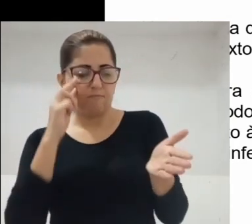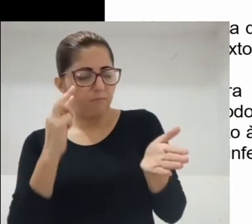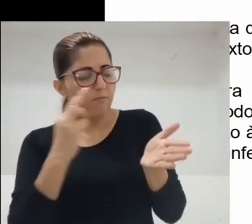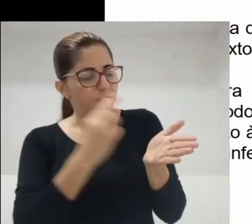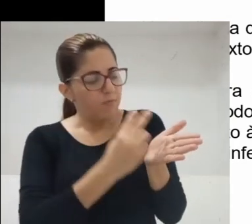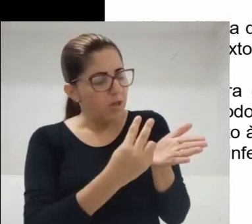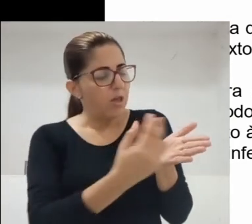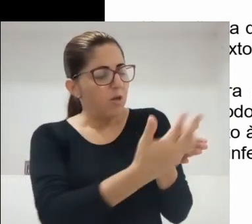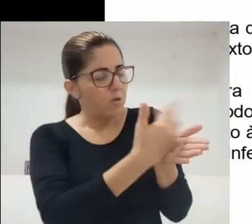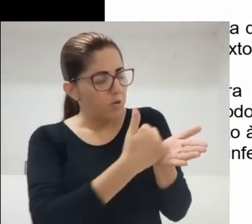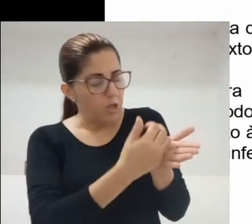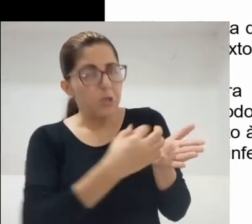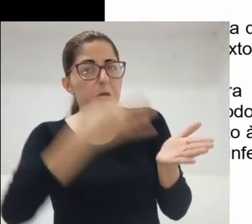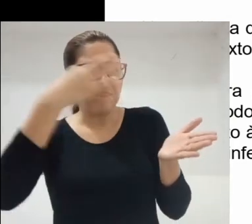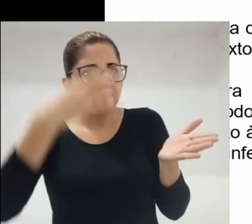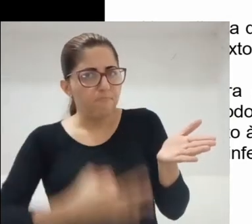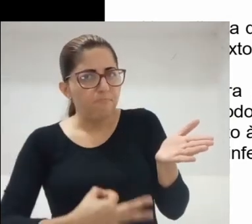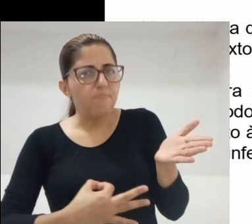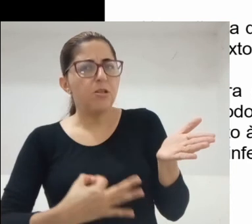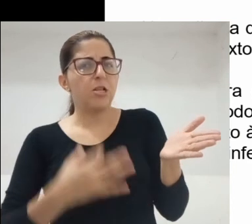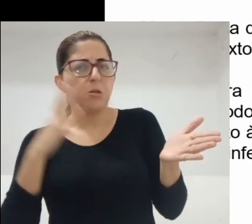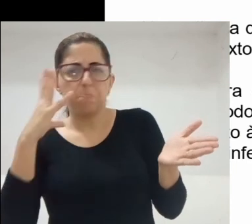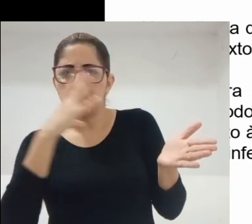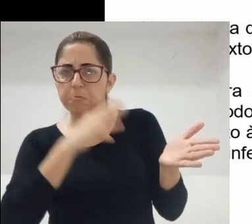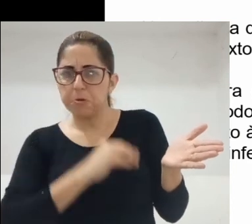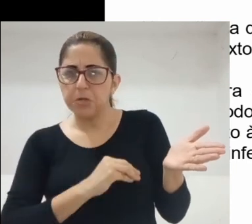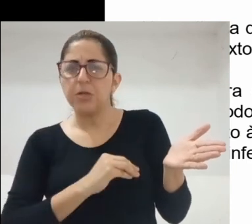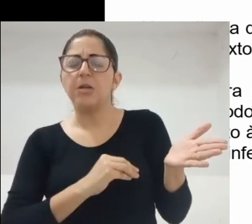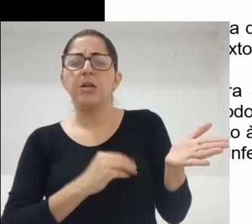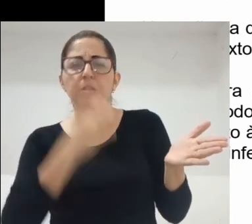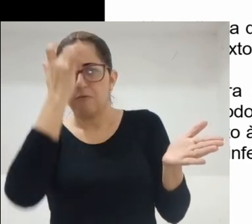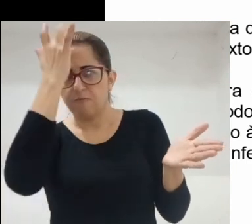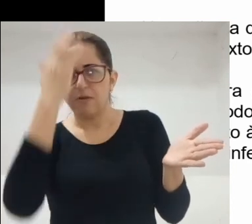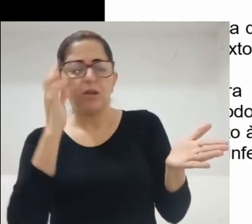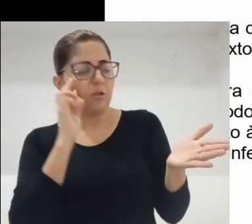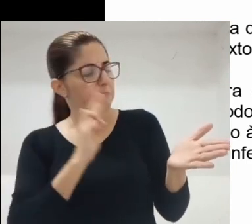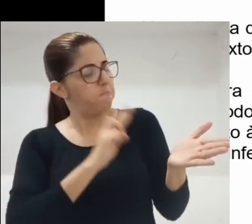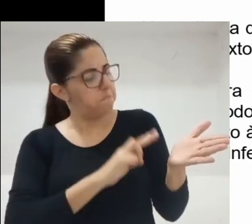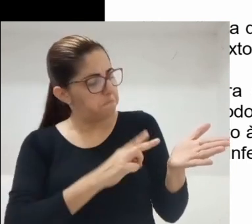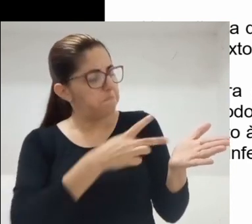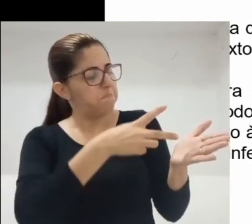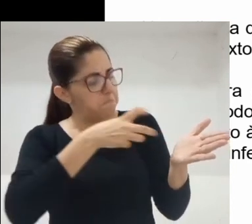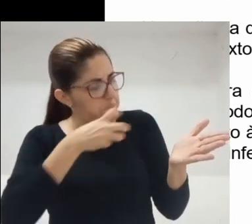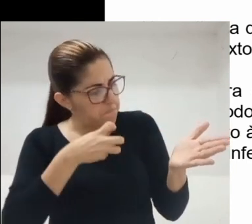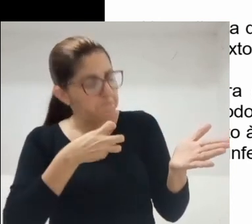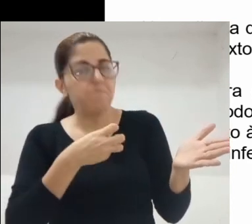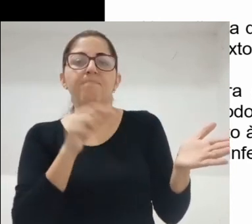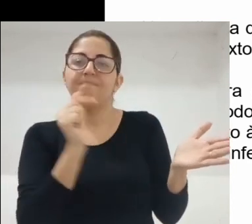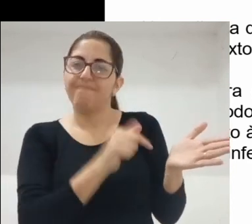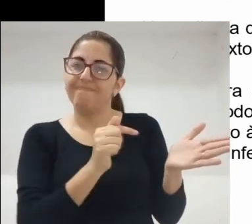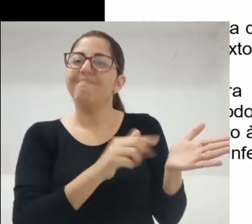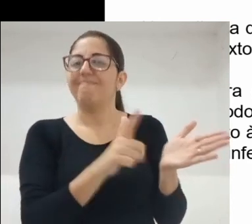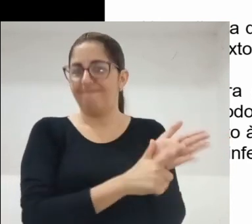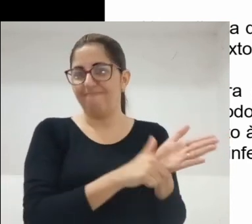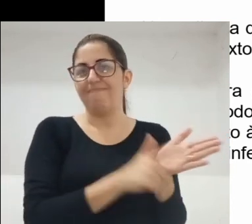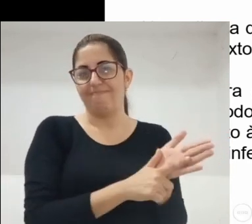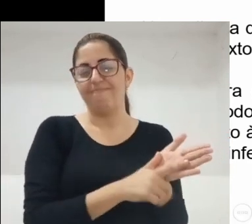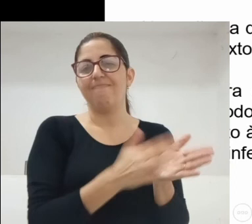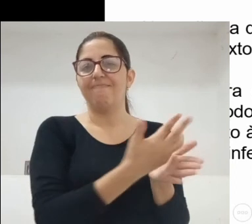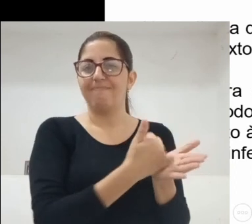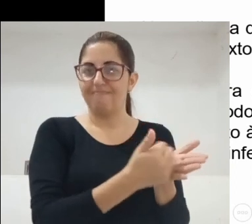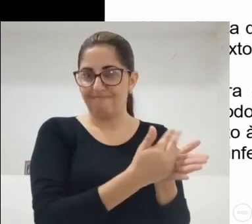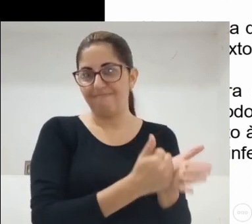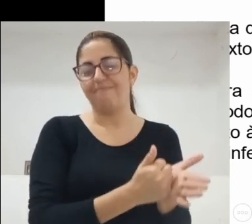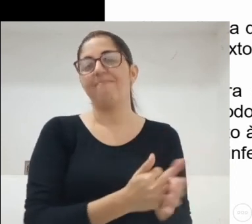desenhando para que o nosso desenho pareça harmônico e fácil de interpretar, fácil de visualizar numa folha de desenho,